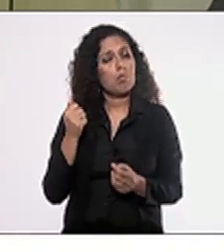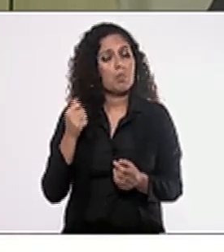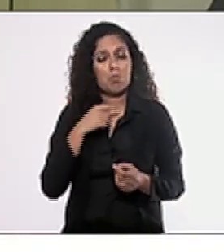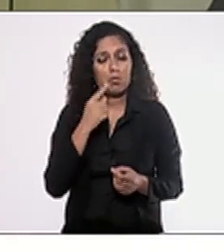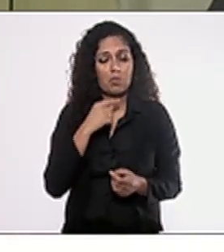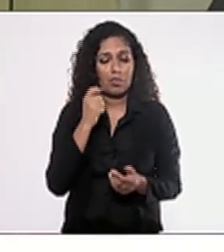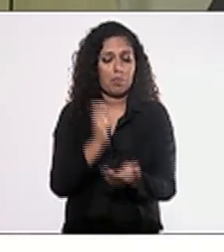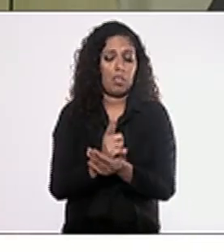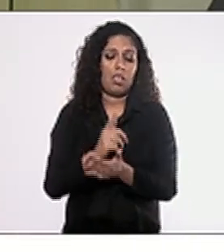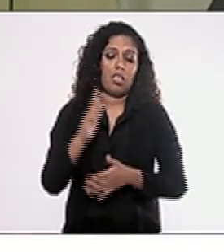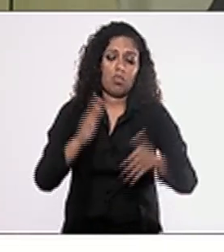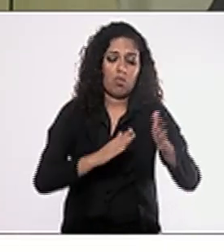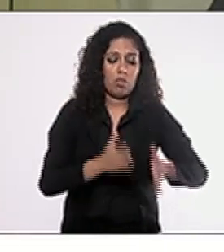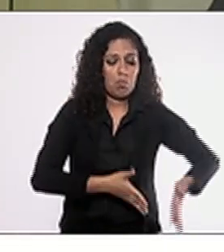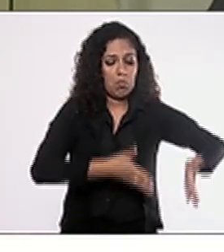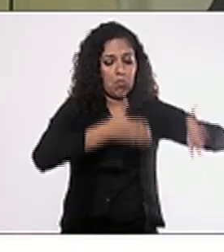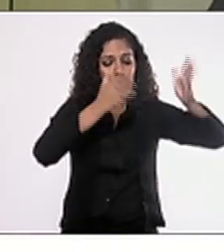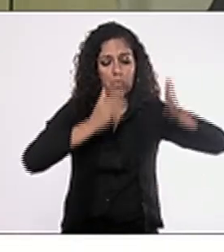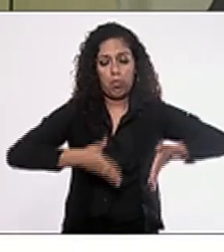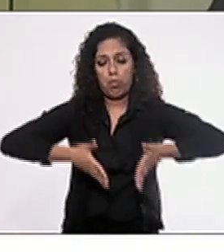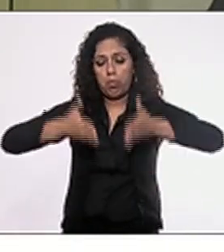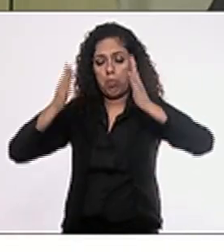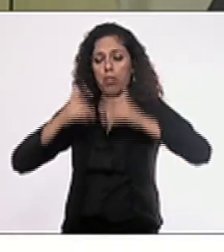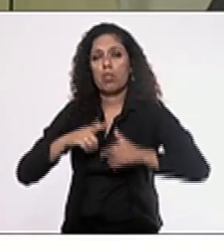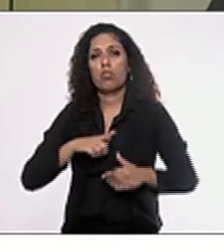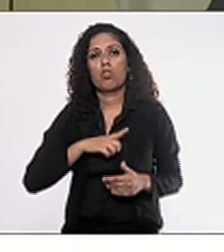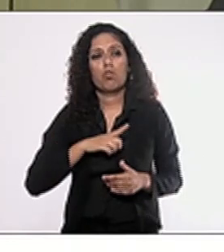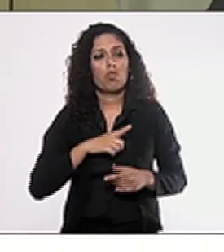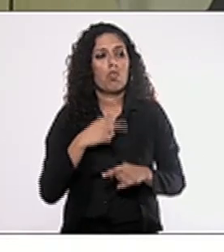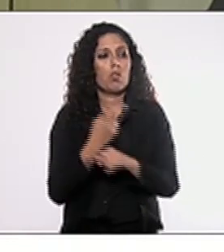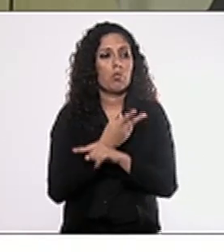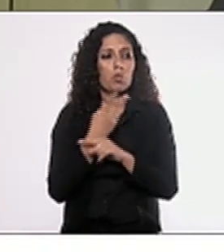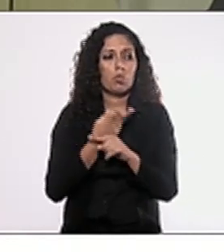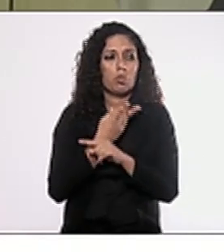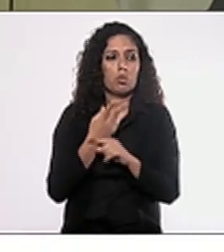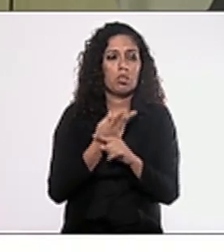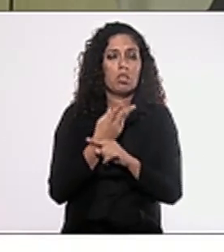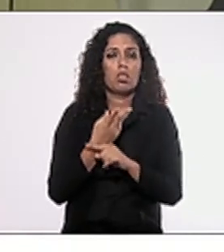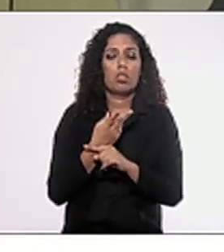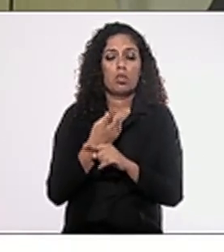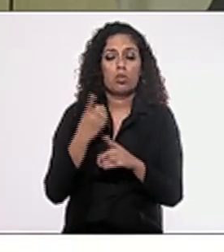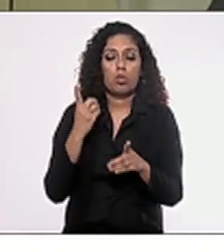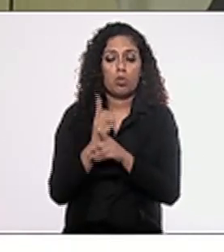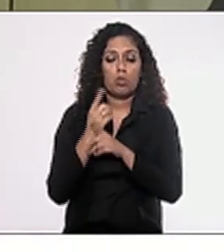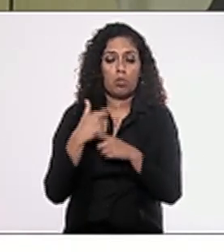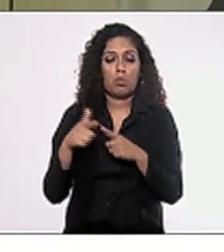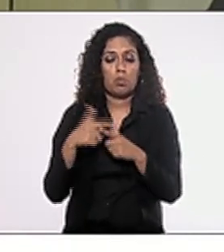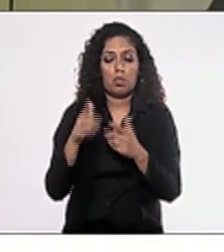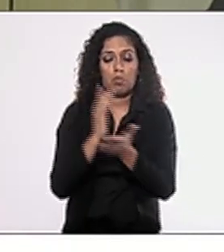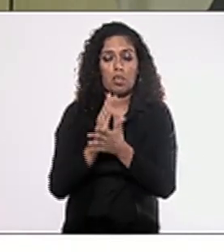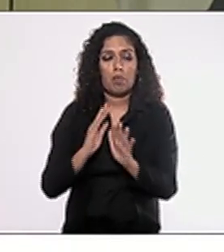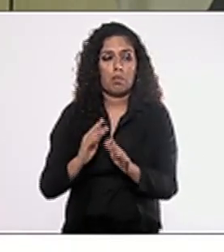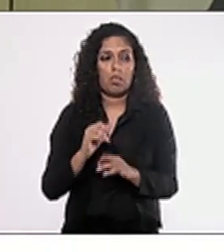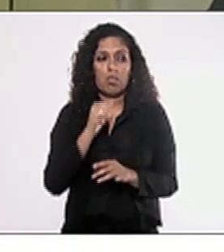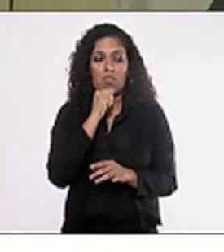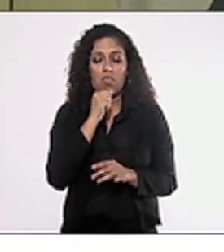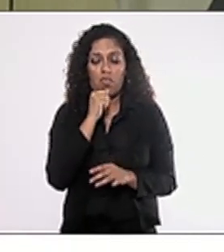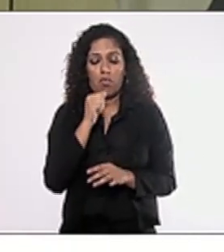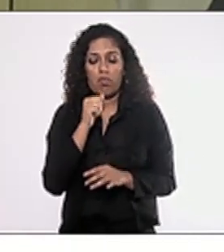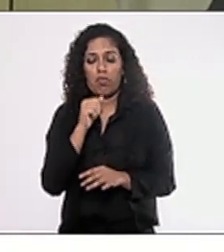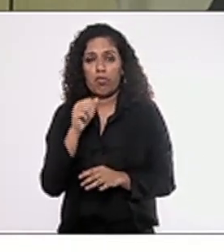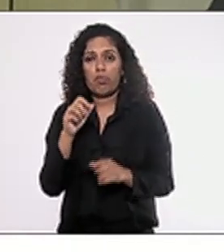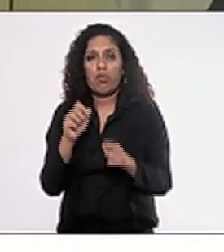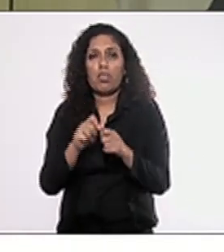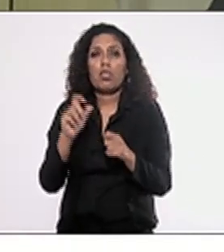desses condomínios tiveram como busca de uma solução fazer a individualização